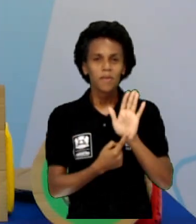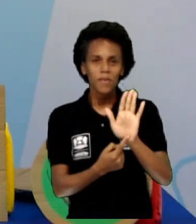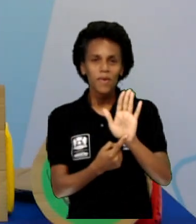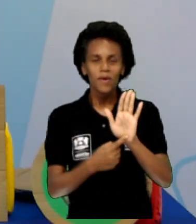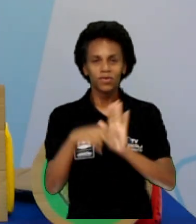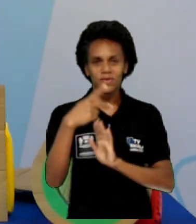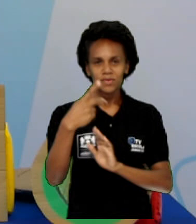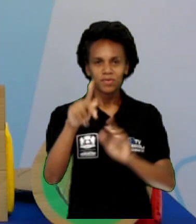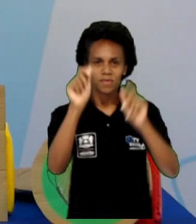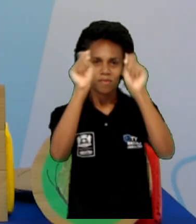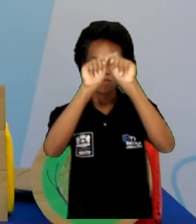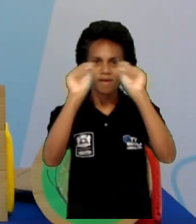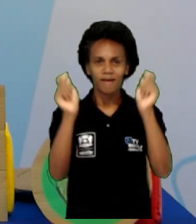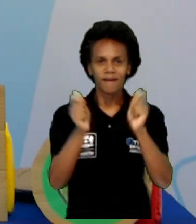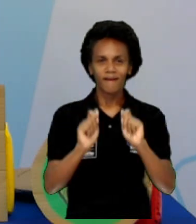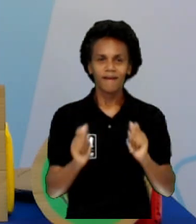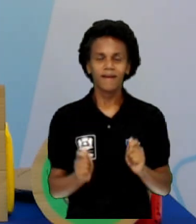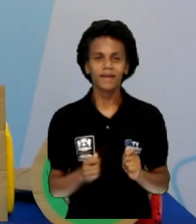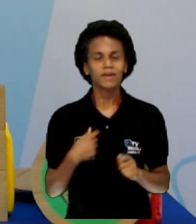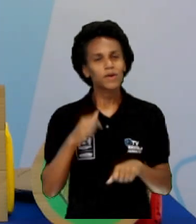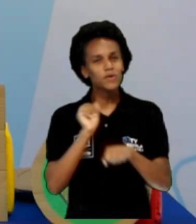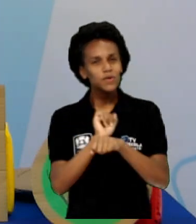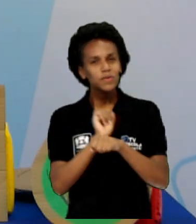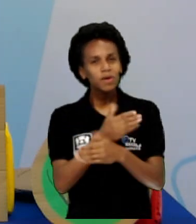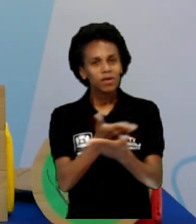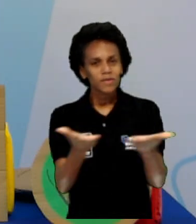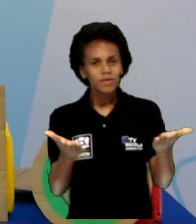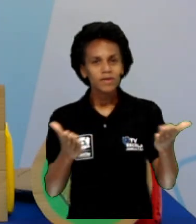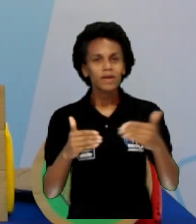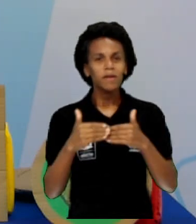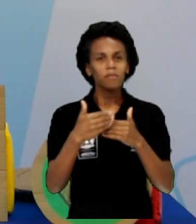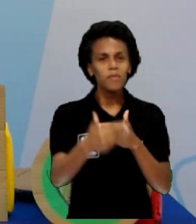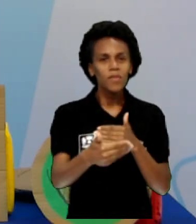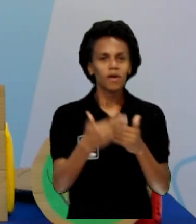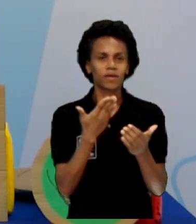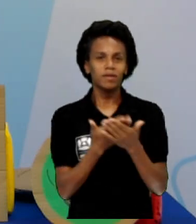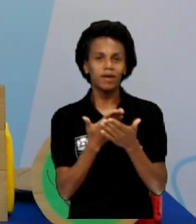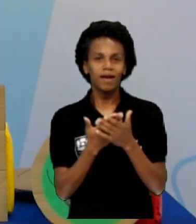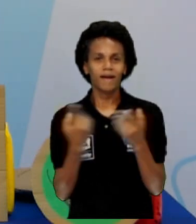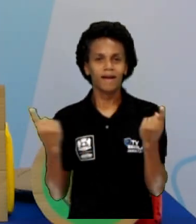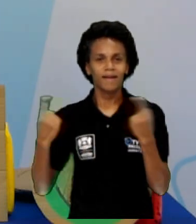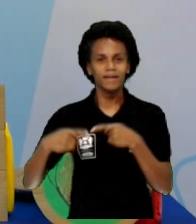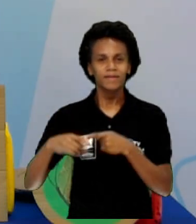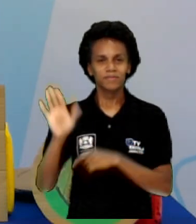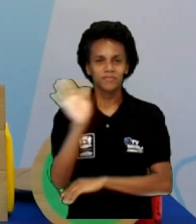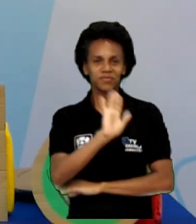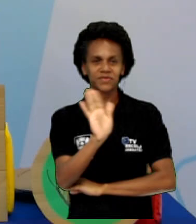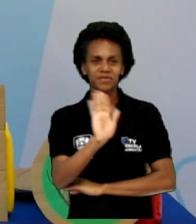E eu aguardo vocês na próxima aula e próximo desafio. Até a próxima!